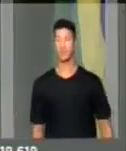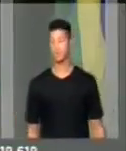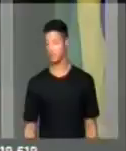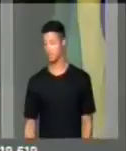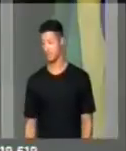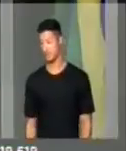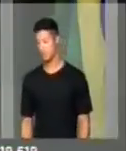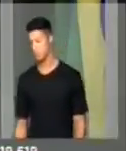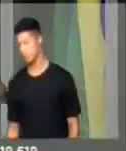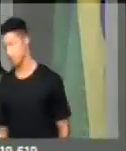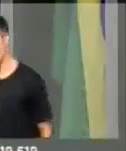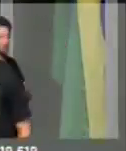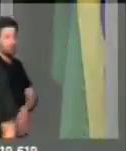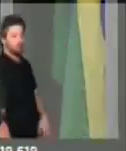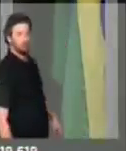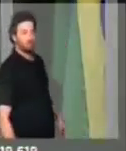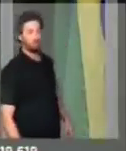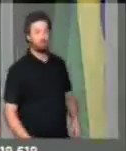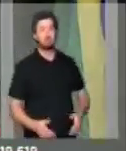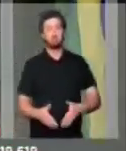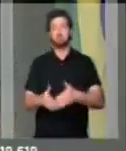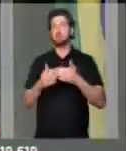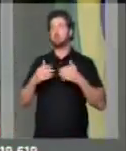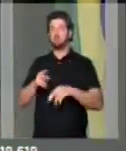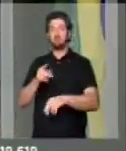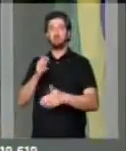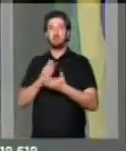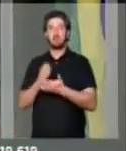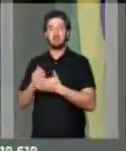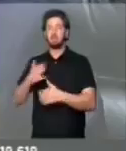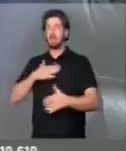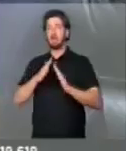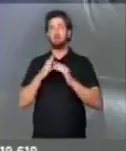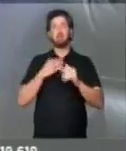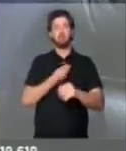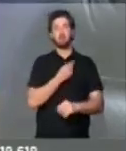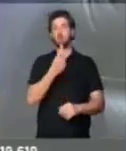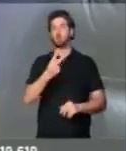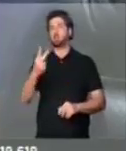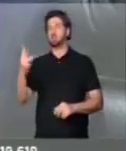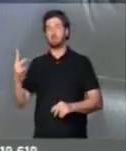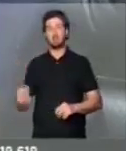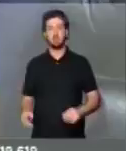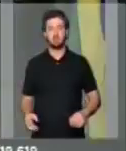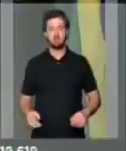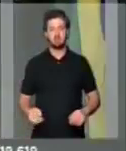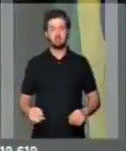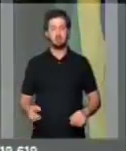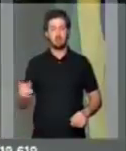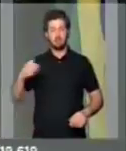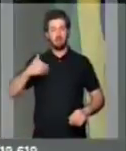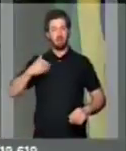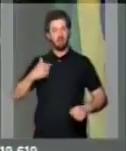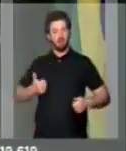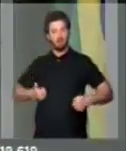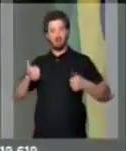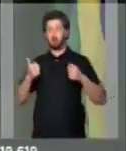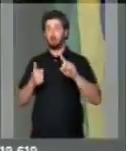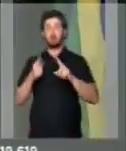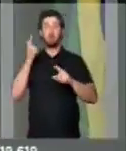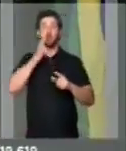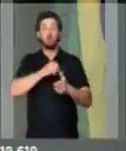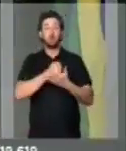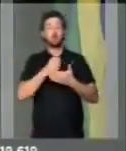aqui pedir linhas de financiamento para Minha Casa Minha Vida 1, 2 e 3, não para eles se dar bem, para